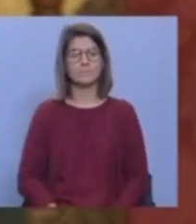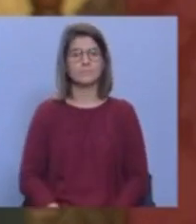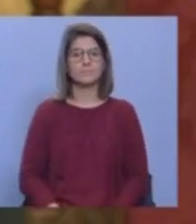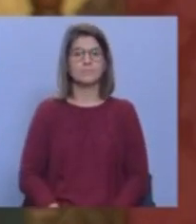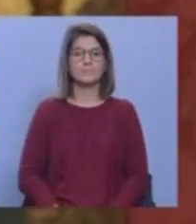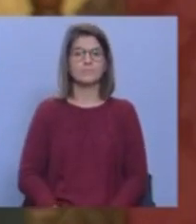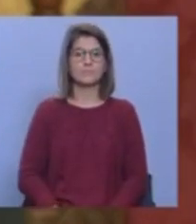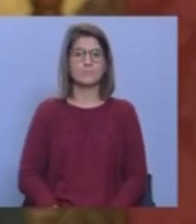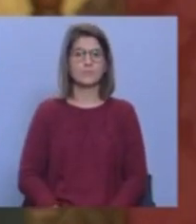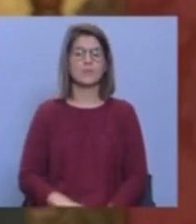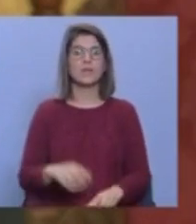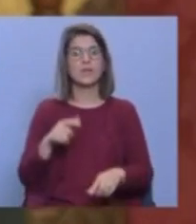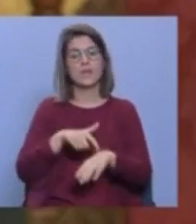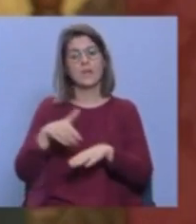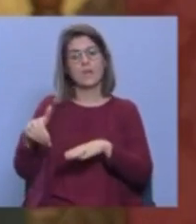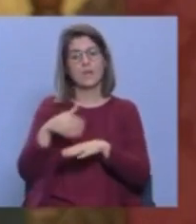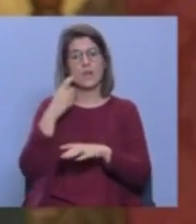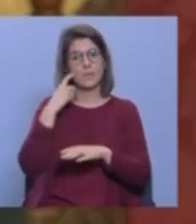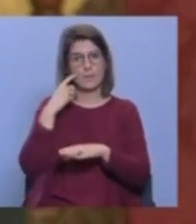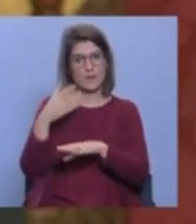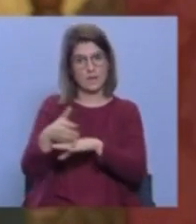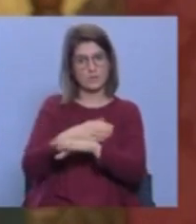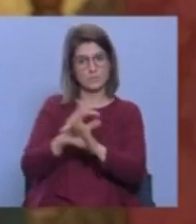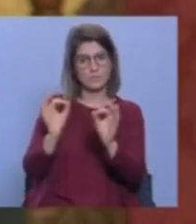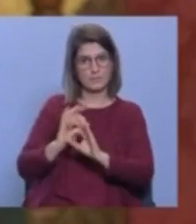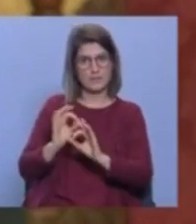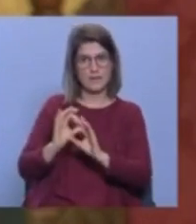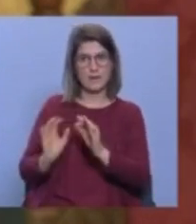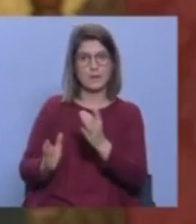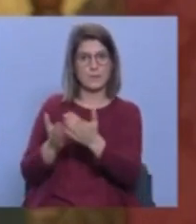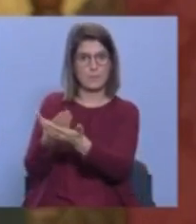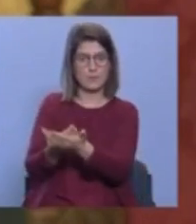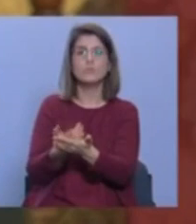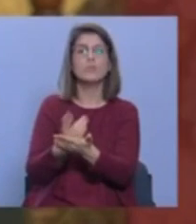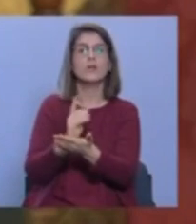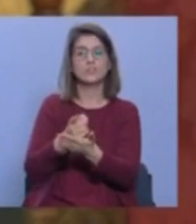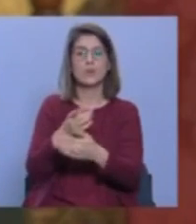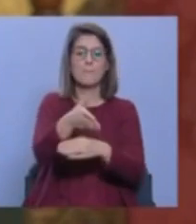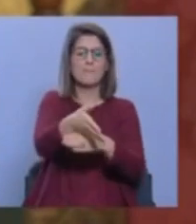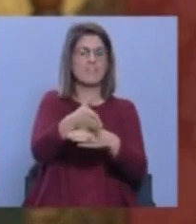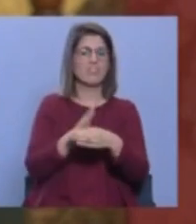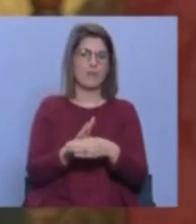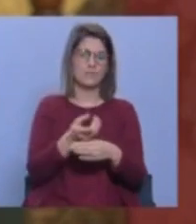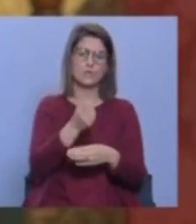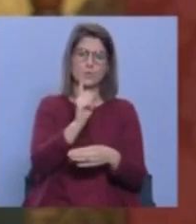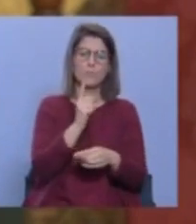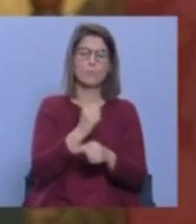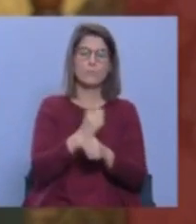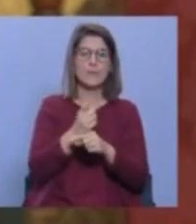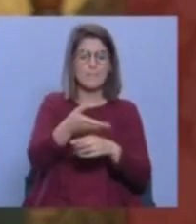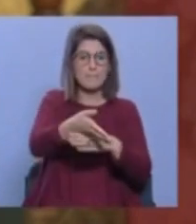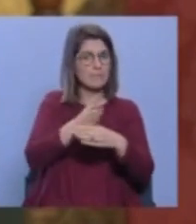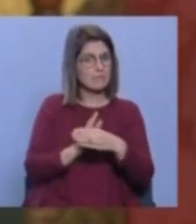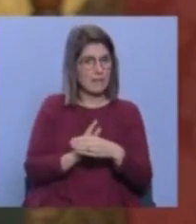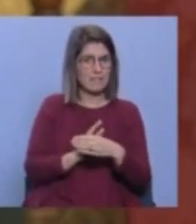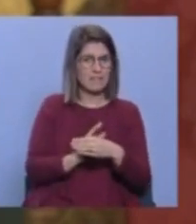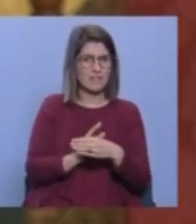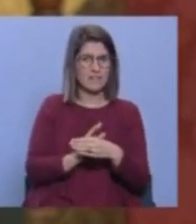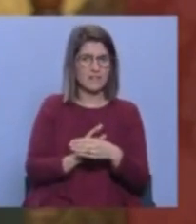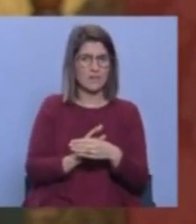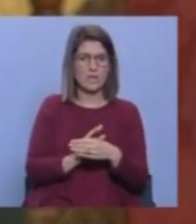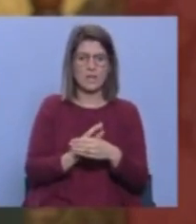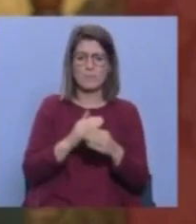A proposta da quaresma é para nós não ficarmos a metade. Não vamos ficar a metade. Por ficar a metade